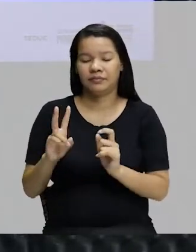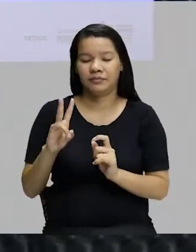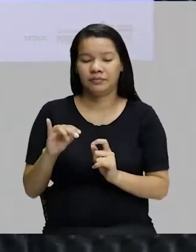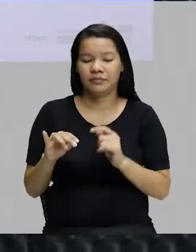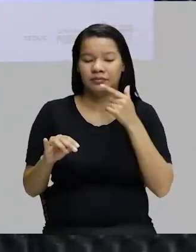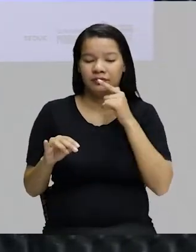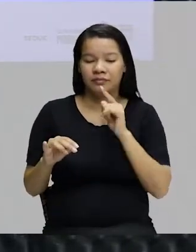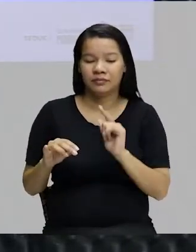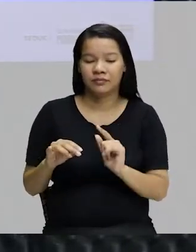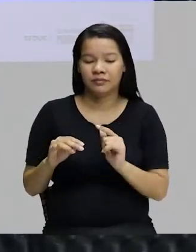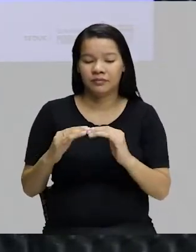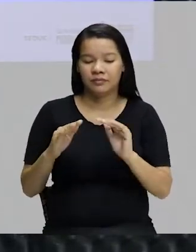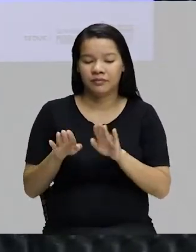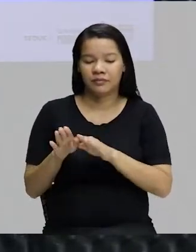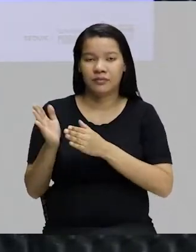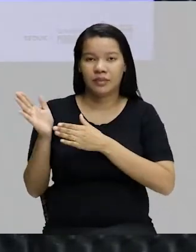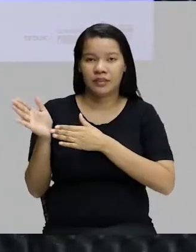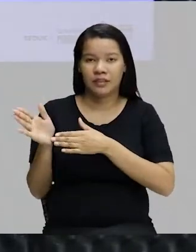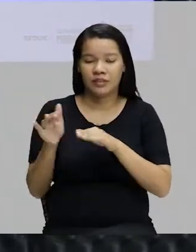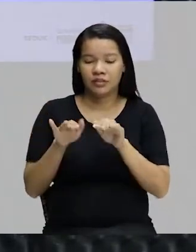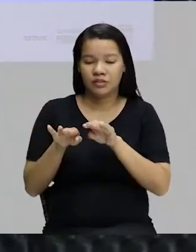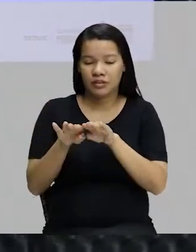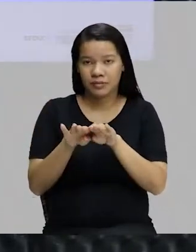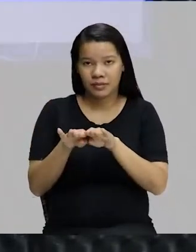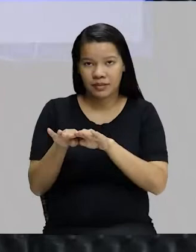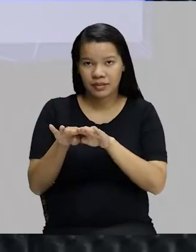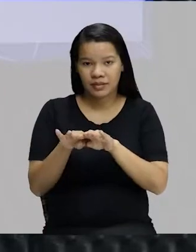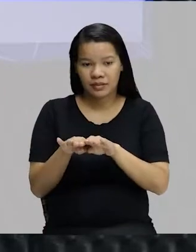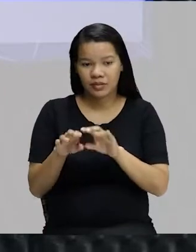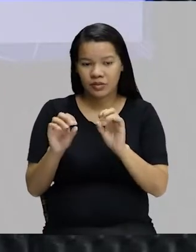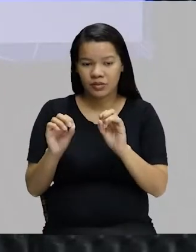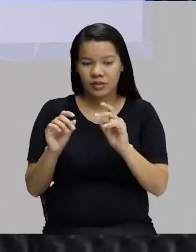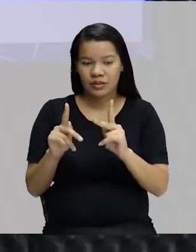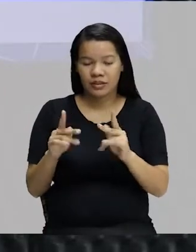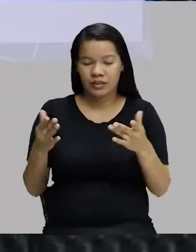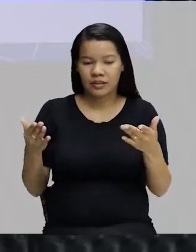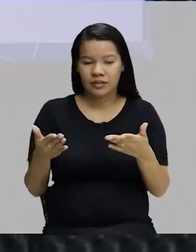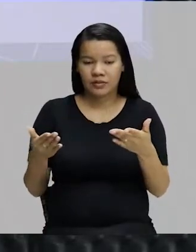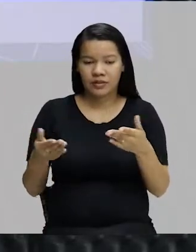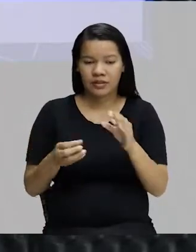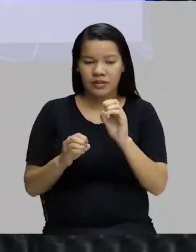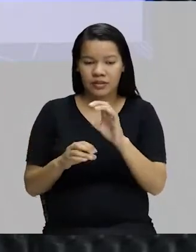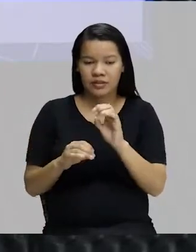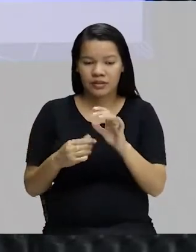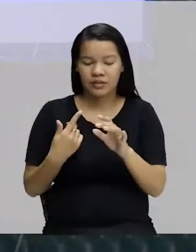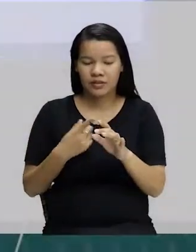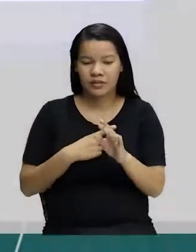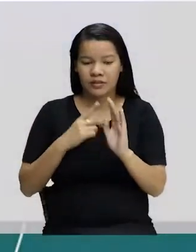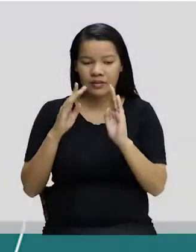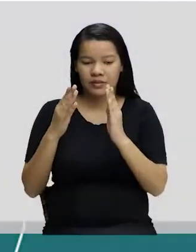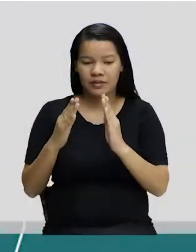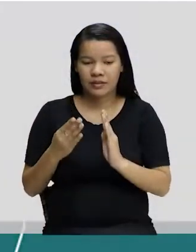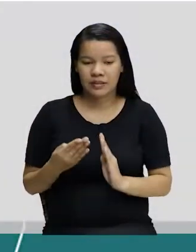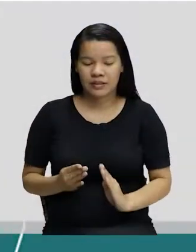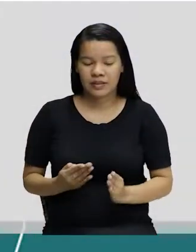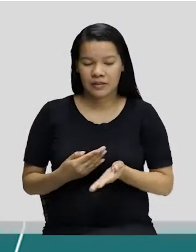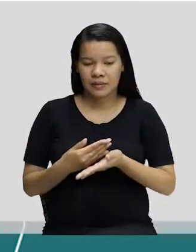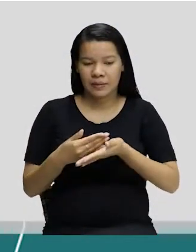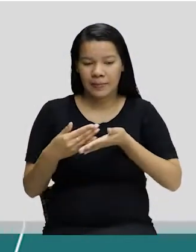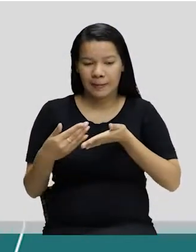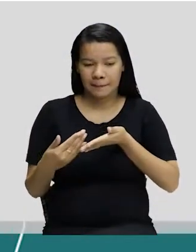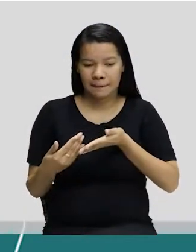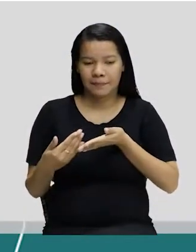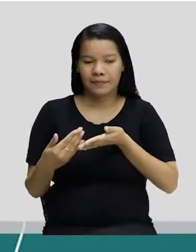uma estabilidade. Show de bola? Nós vamos, na aula de hoje, revisar essa introdução